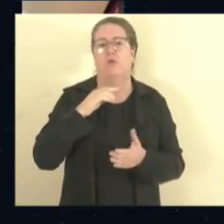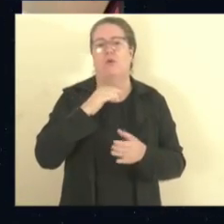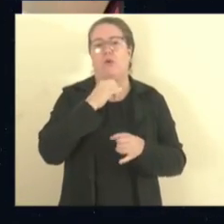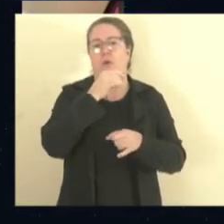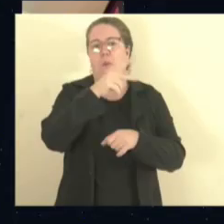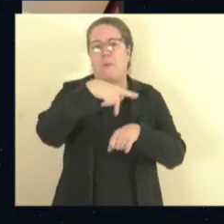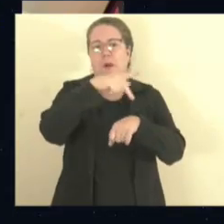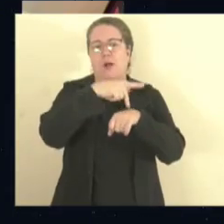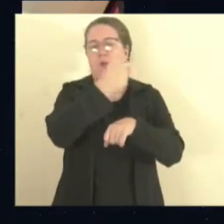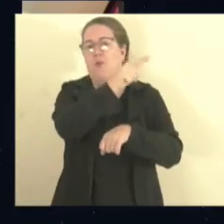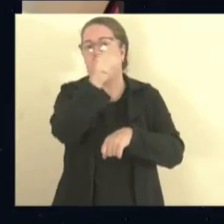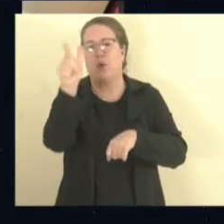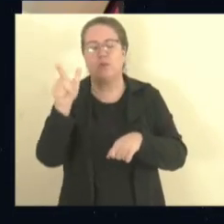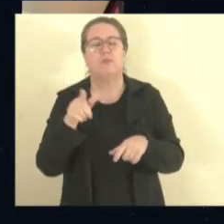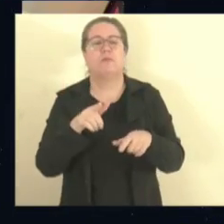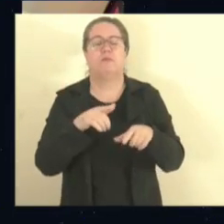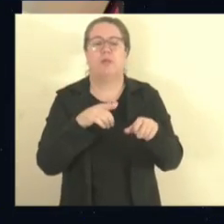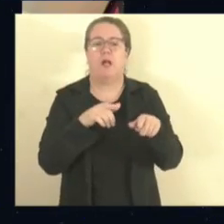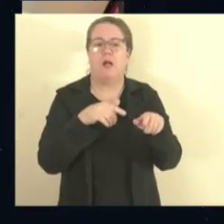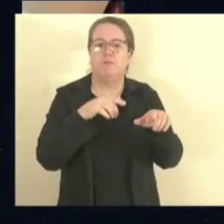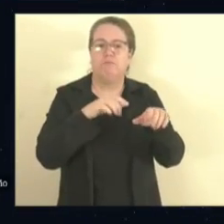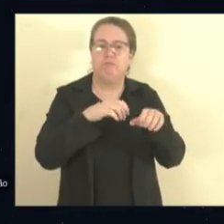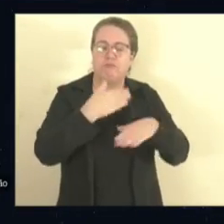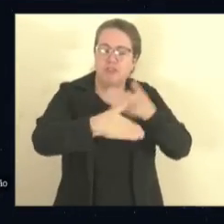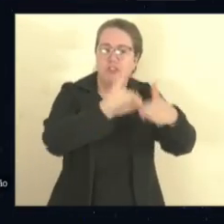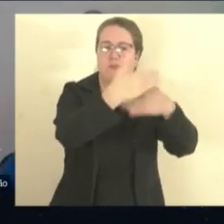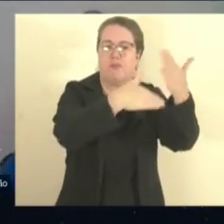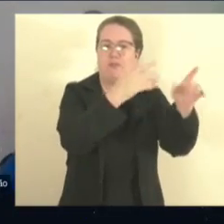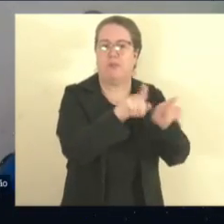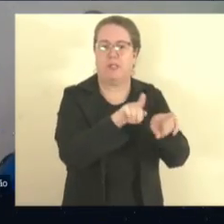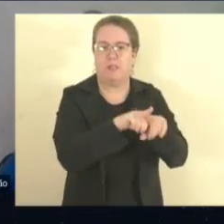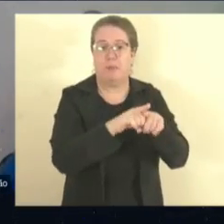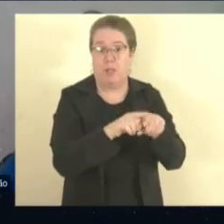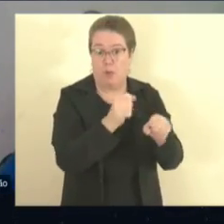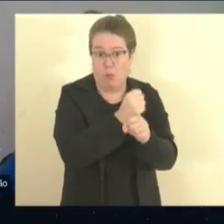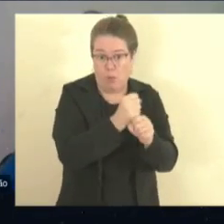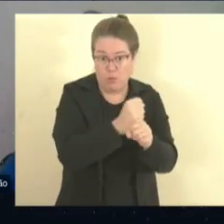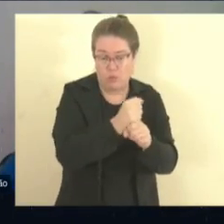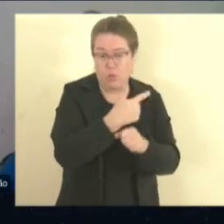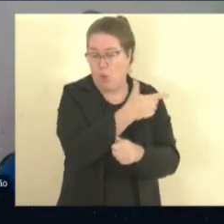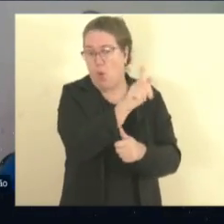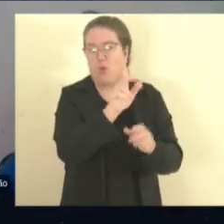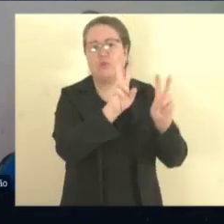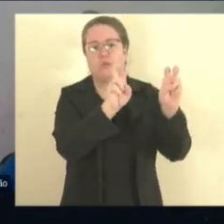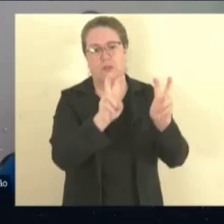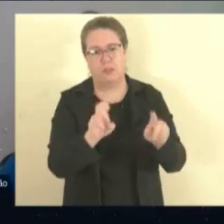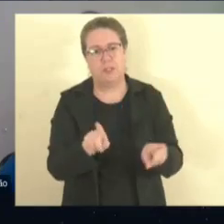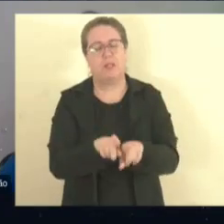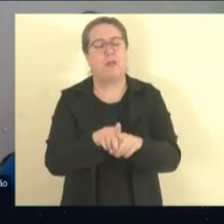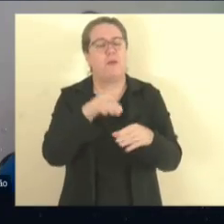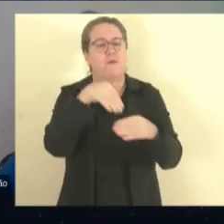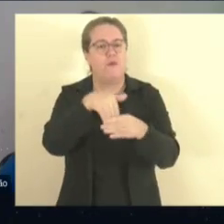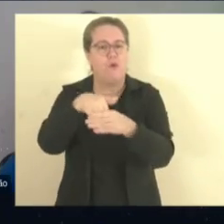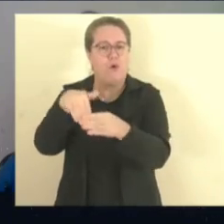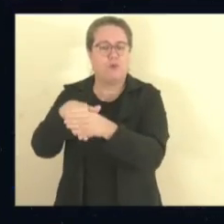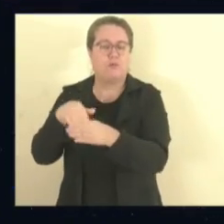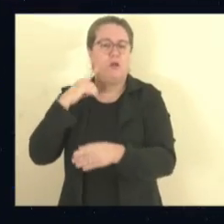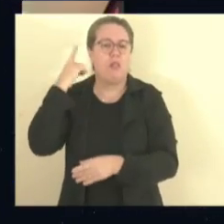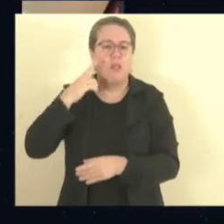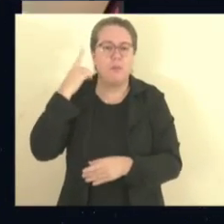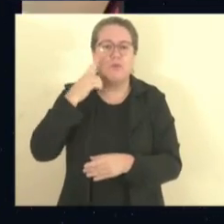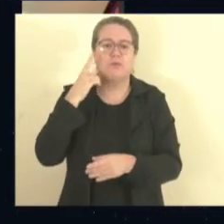Reconstrução e Desenvolvimento, BIRD, e dá outras providências. Em votação, os deputados e deputadas que